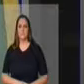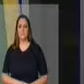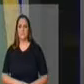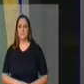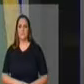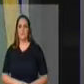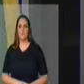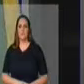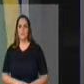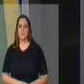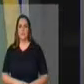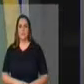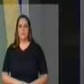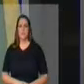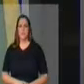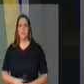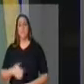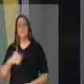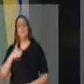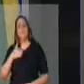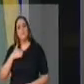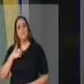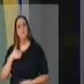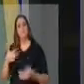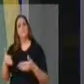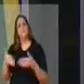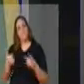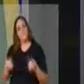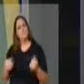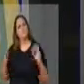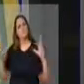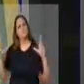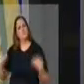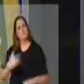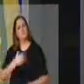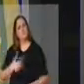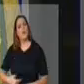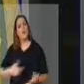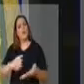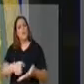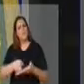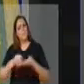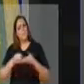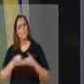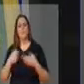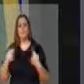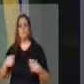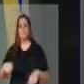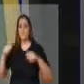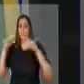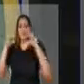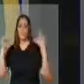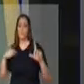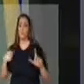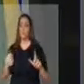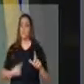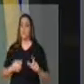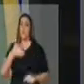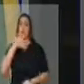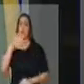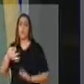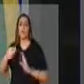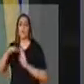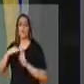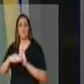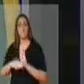Finalizando, tá? Apoio a todas as autoridades para que trabalhem as políticas públicas que estão sendo sugeridas pela associação. A